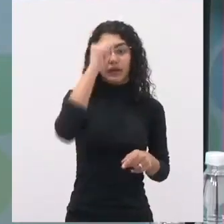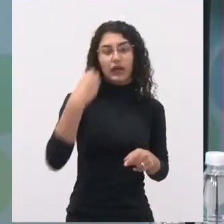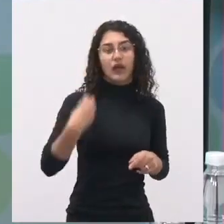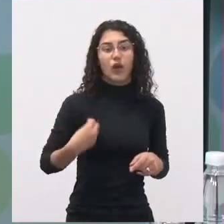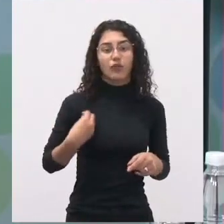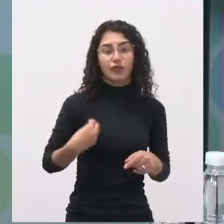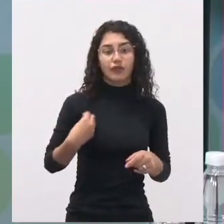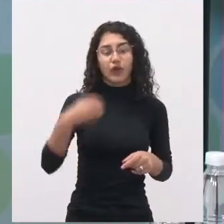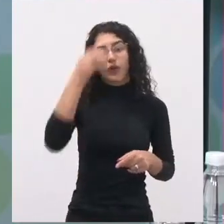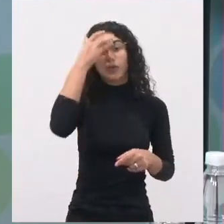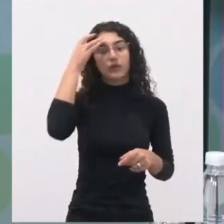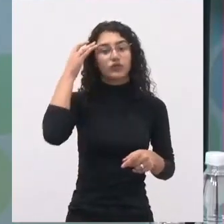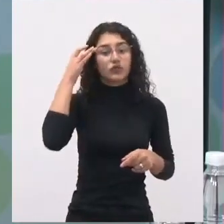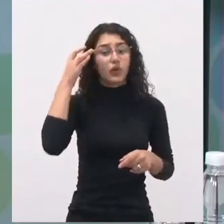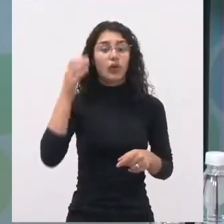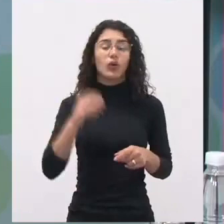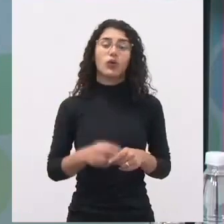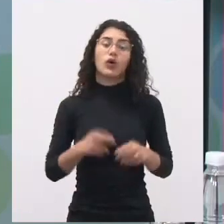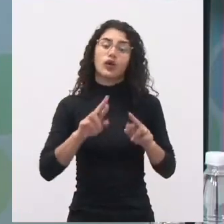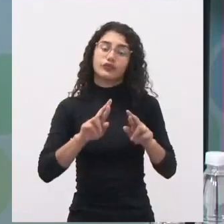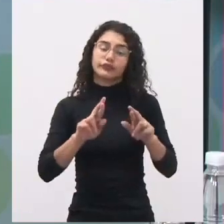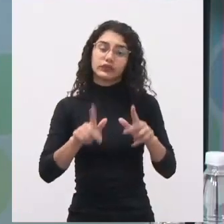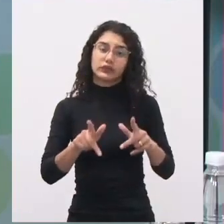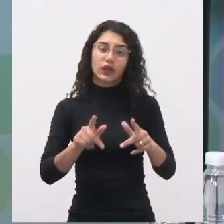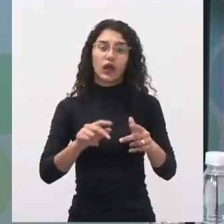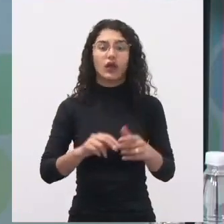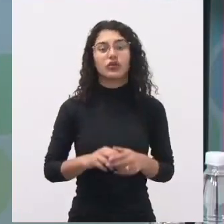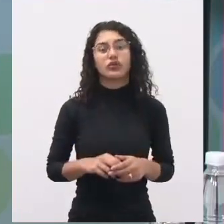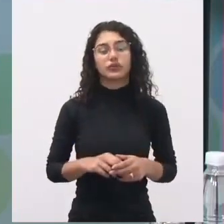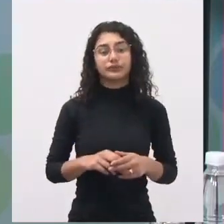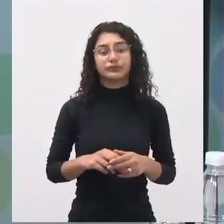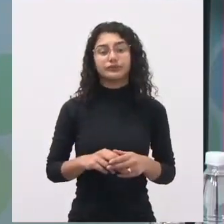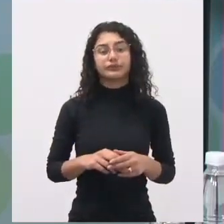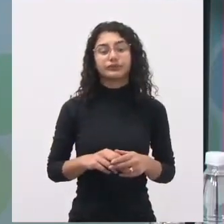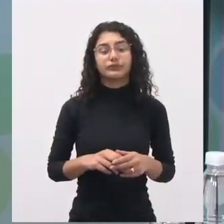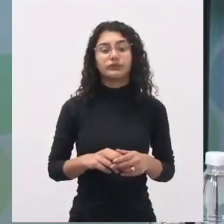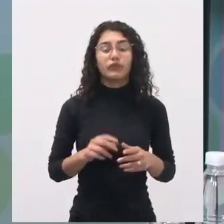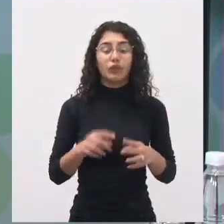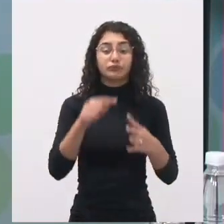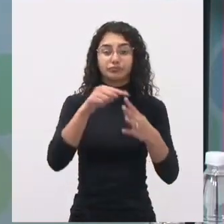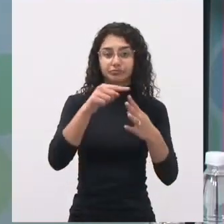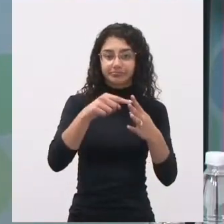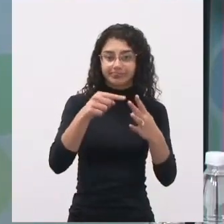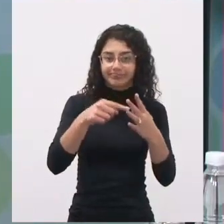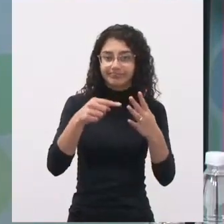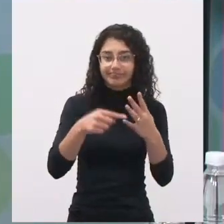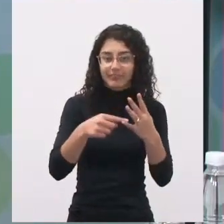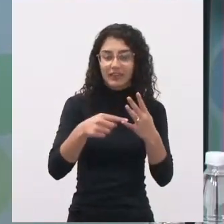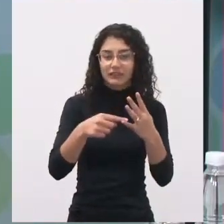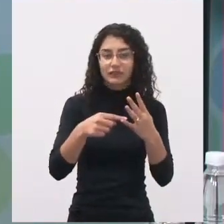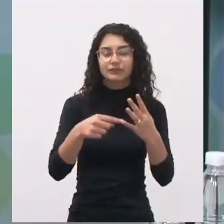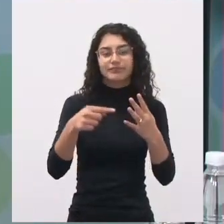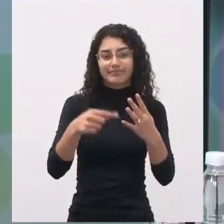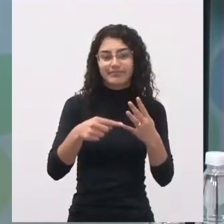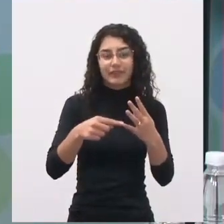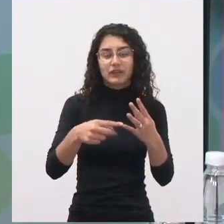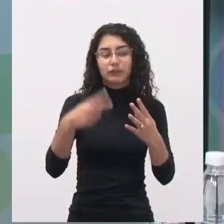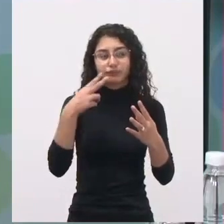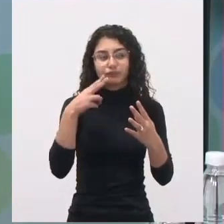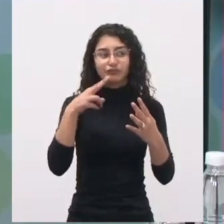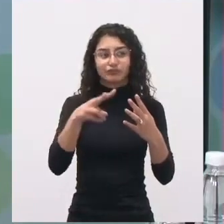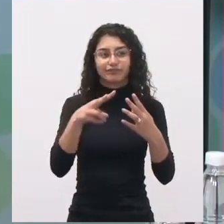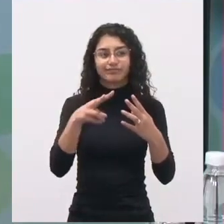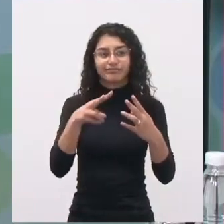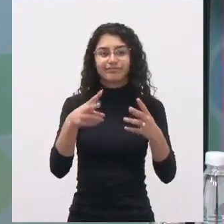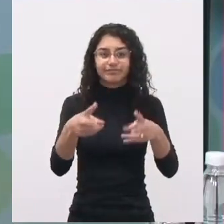com a diversidade, com a singularidade de cada um. Então, assim, acho que dos 4 pilares, esse é o que está mais, assim, em evidência, né,